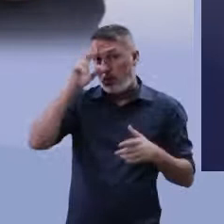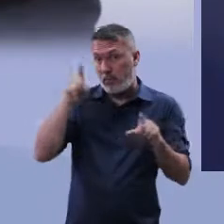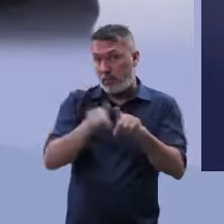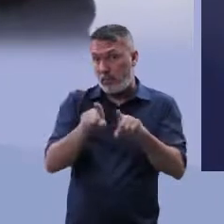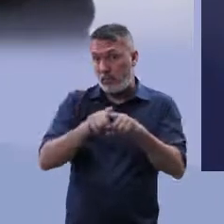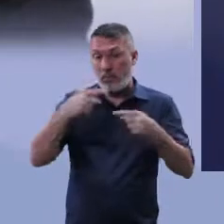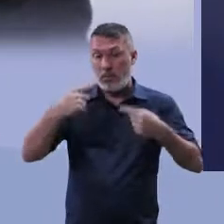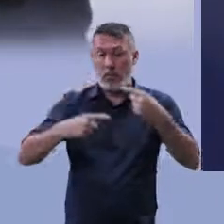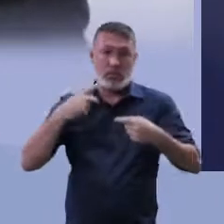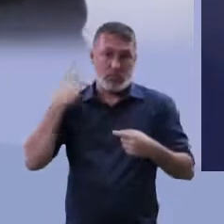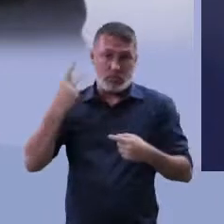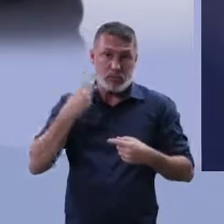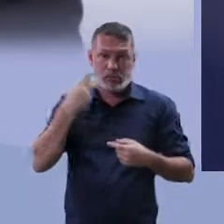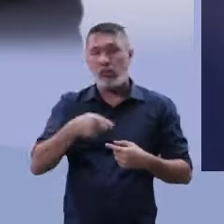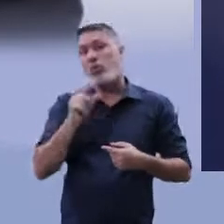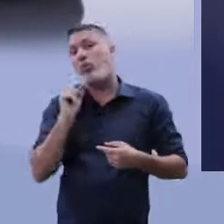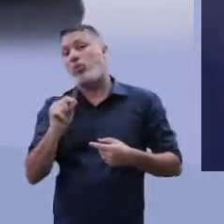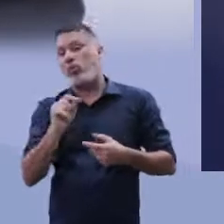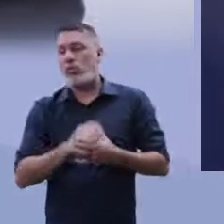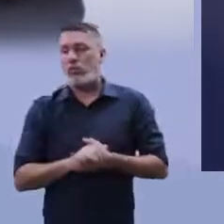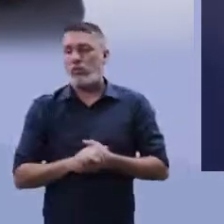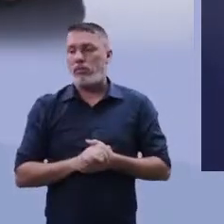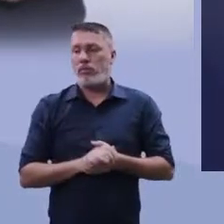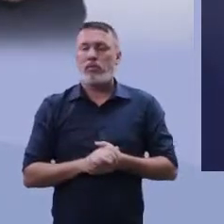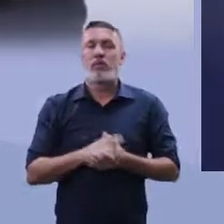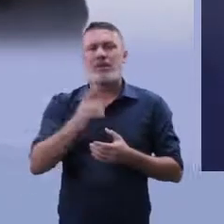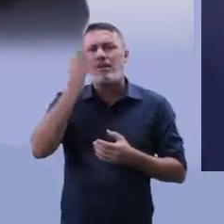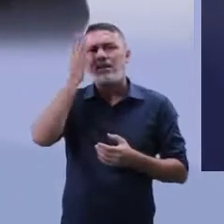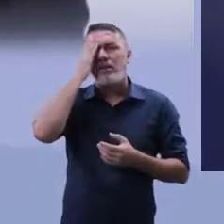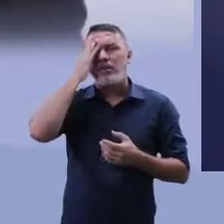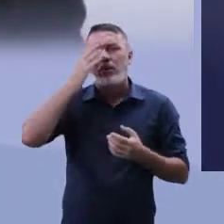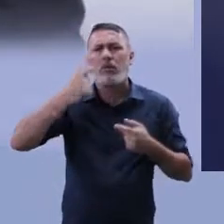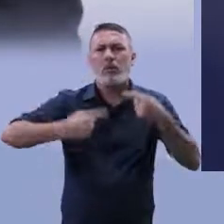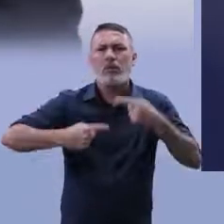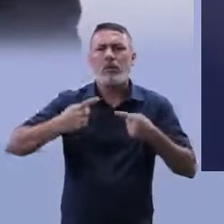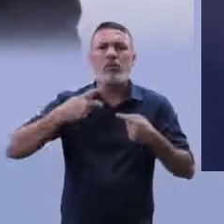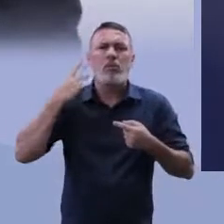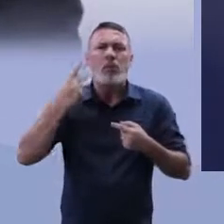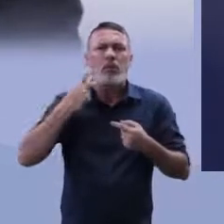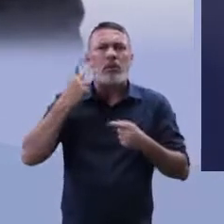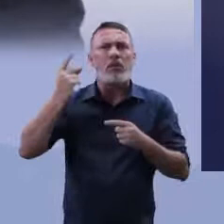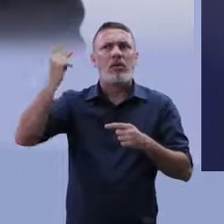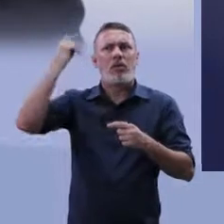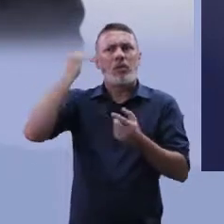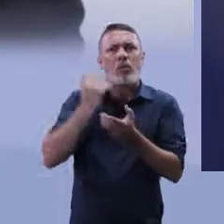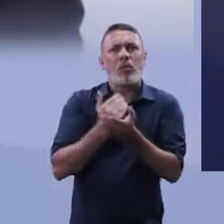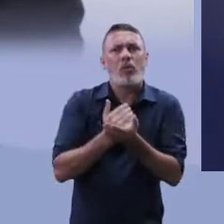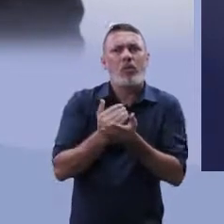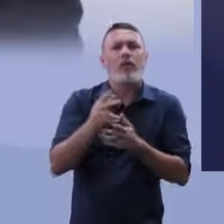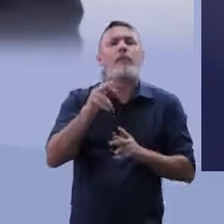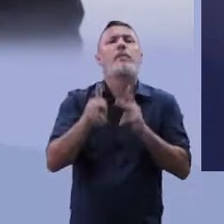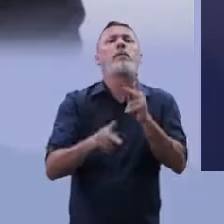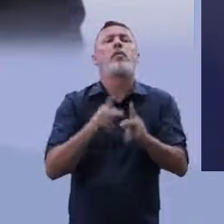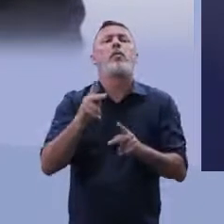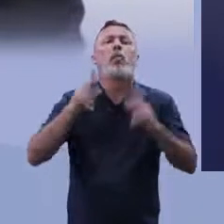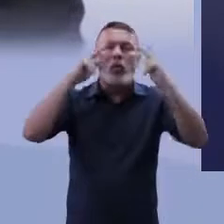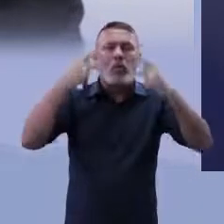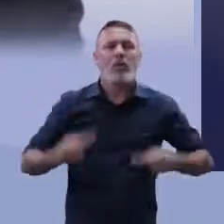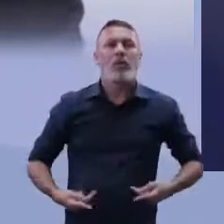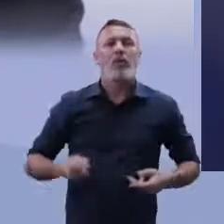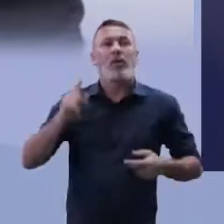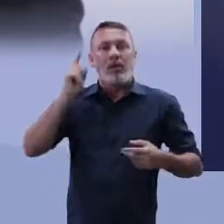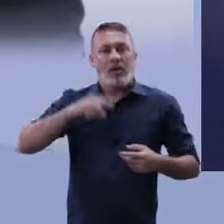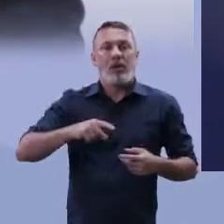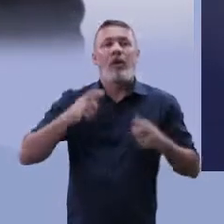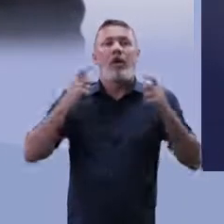Vamos lembrar que a política é como o berço, né, da civilização é a Grécia Antiga, o